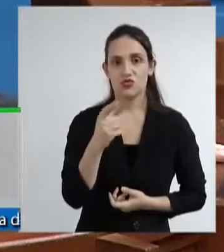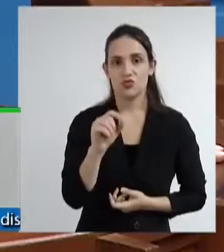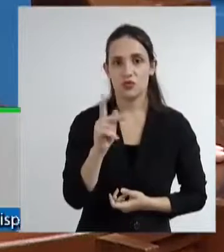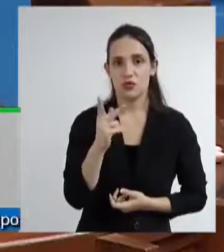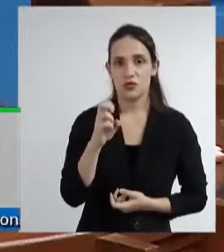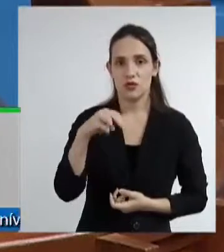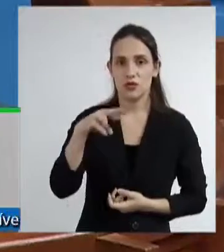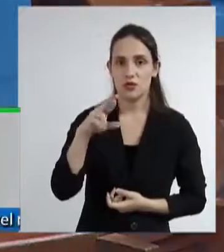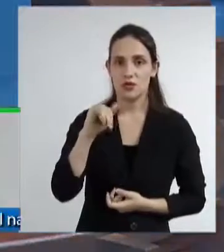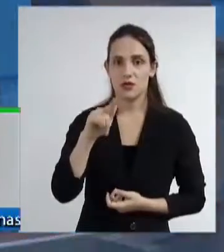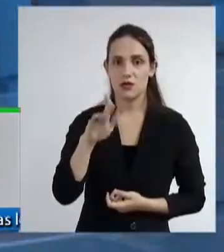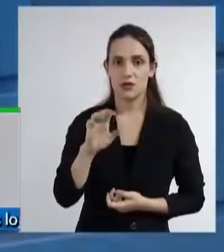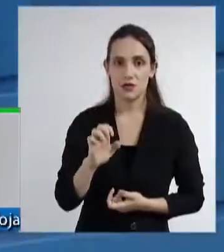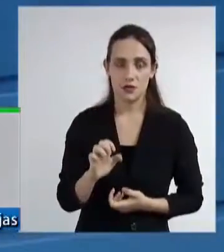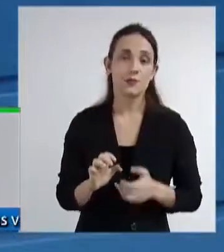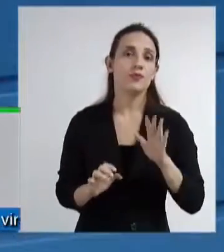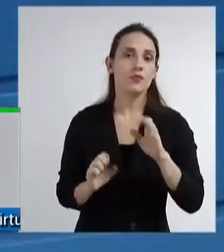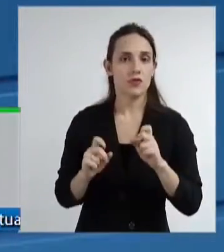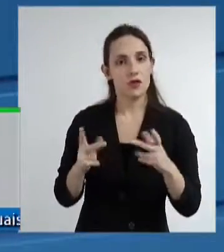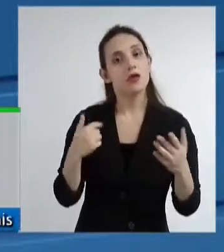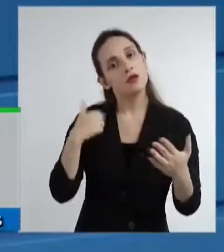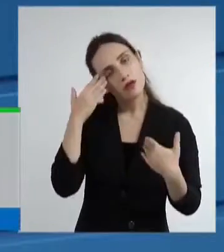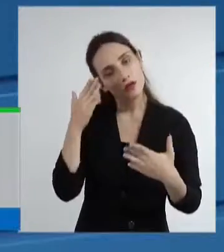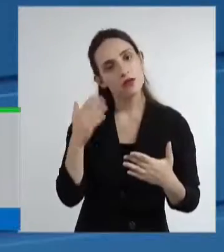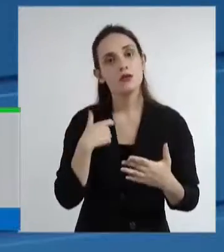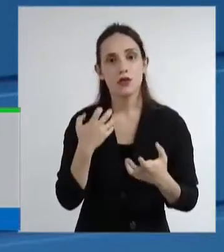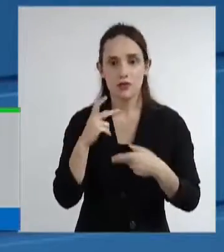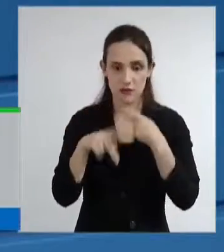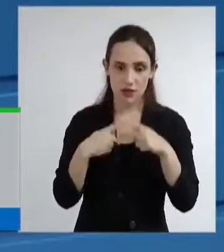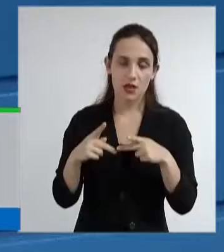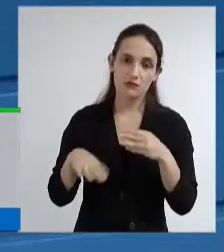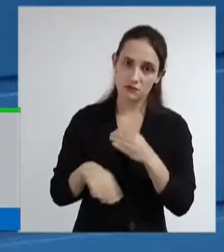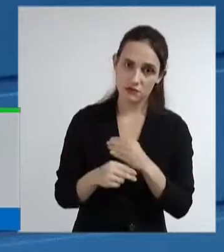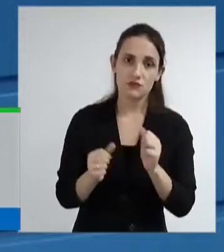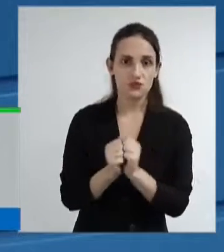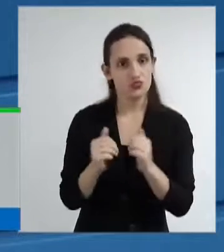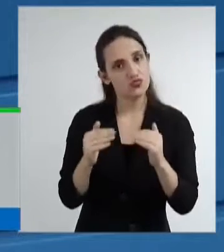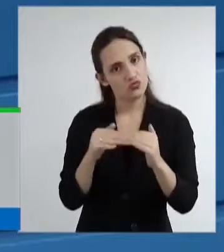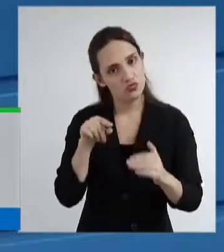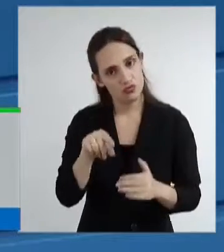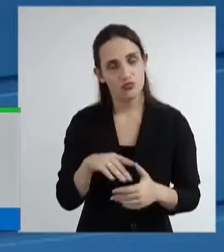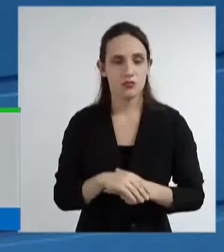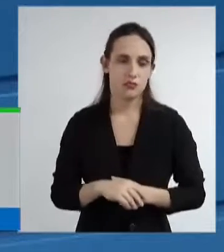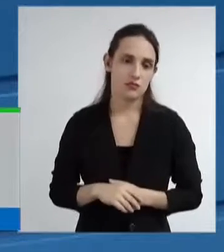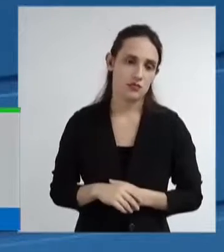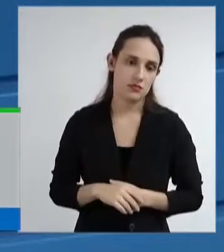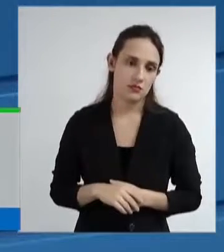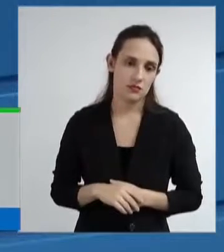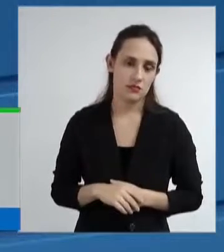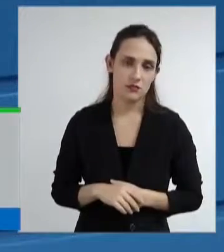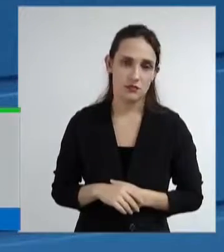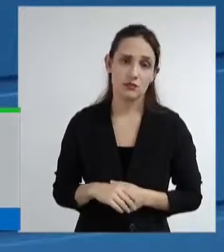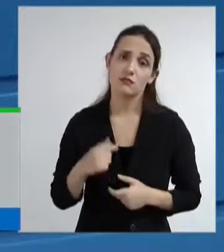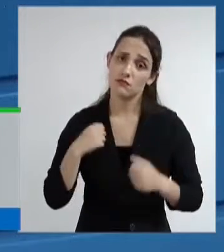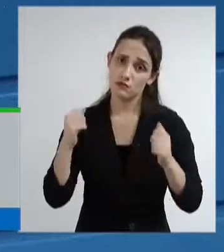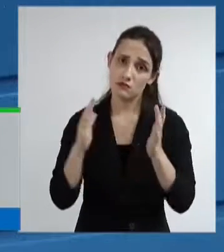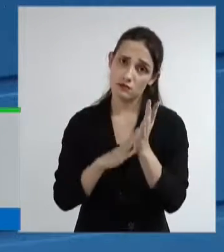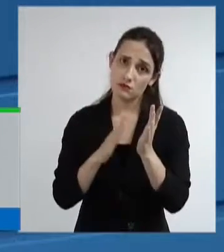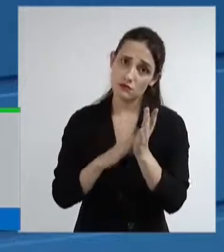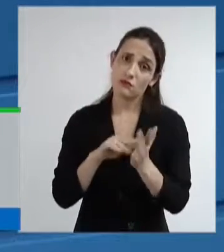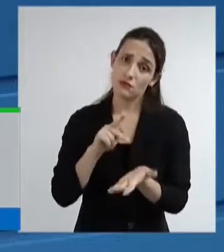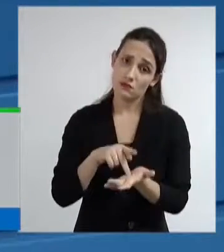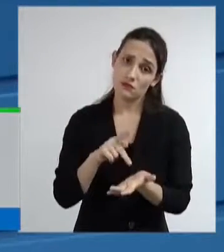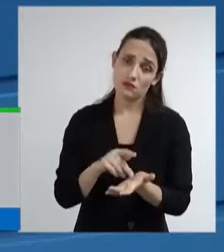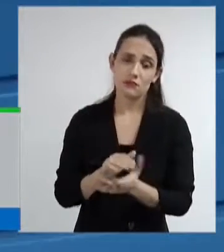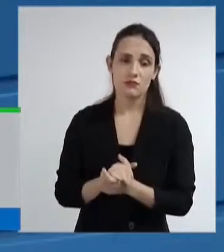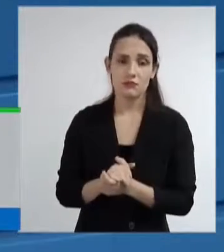desculpa. Agradeço. Eu gostaria de endossar as suas palavras, deputado Gerson, e louvar a sua